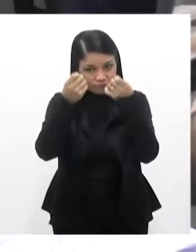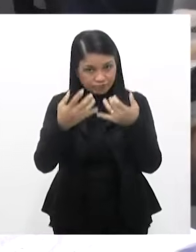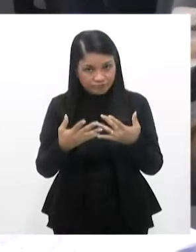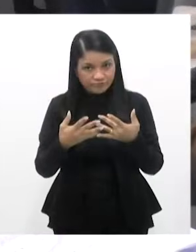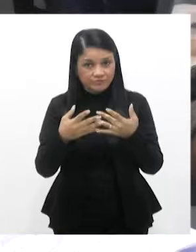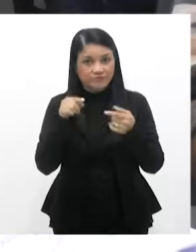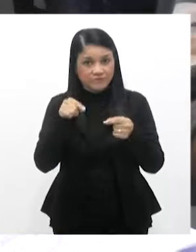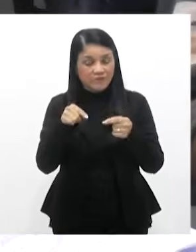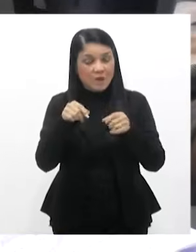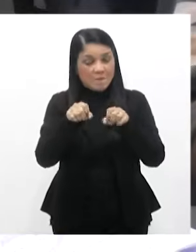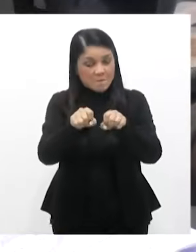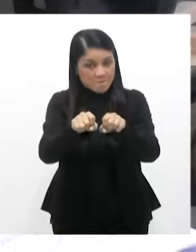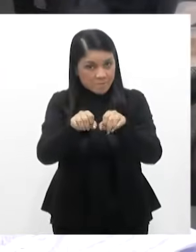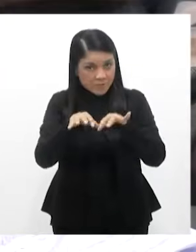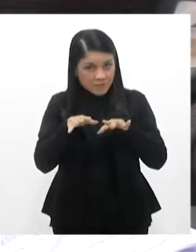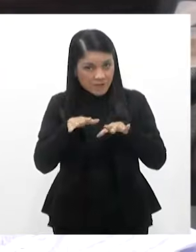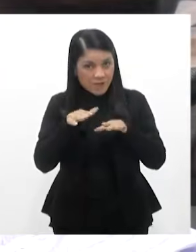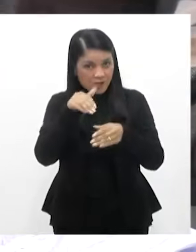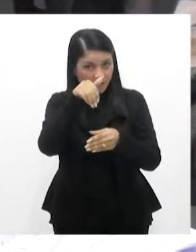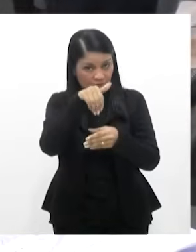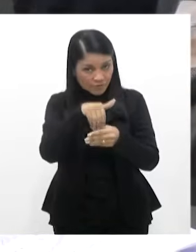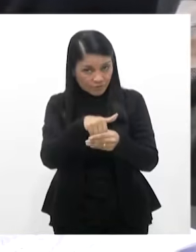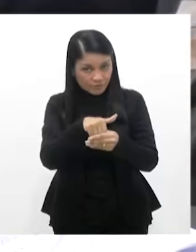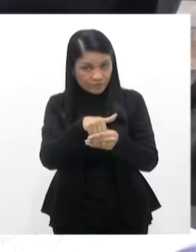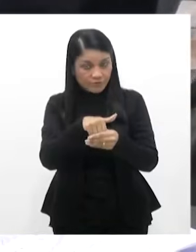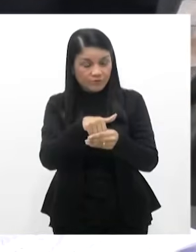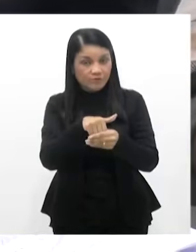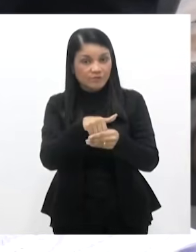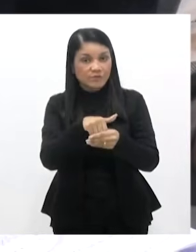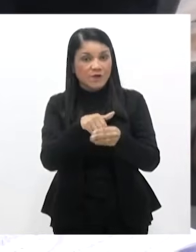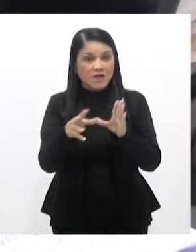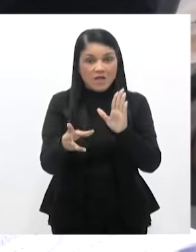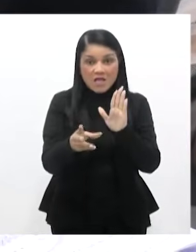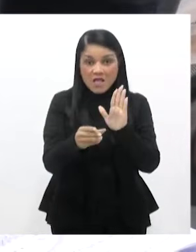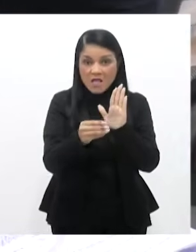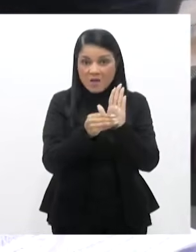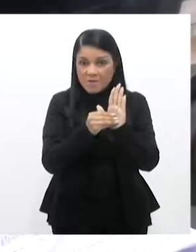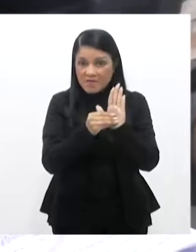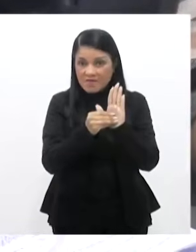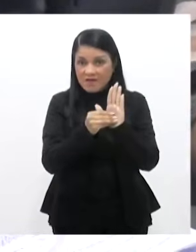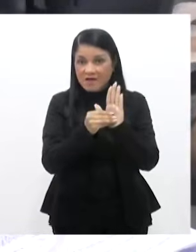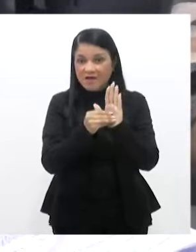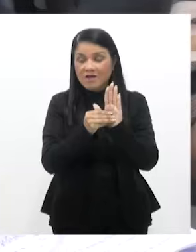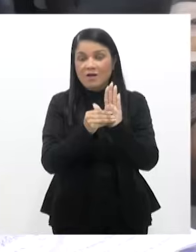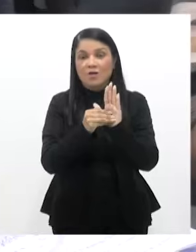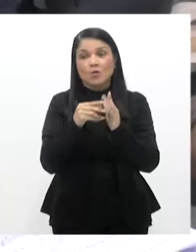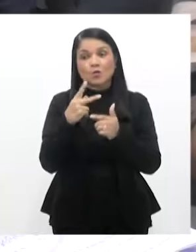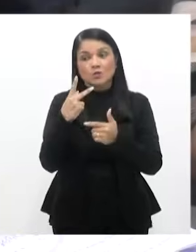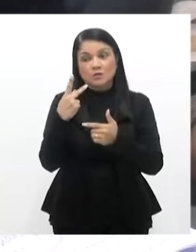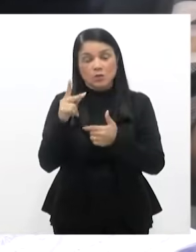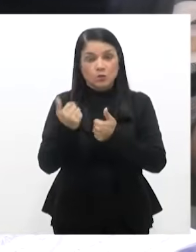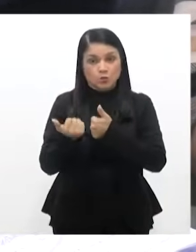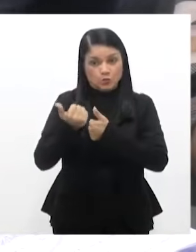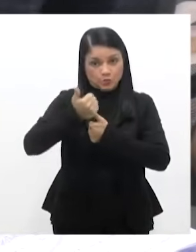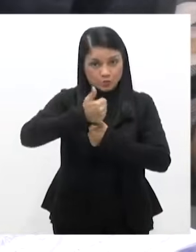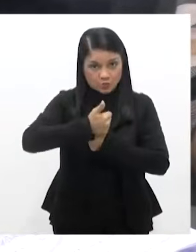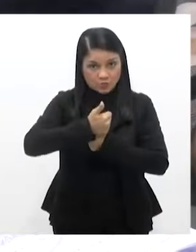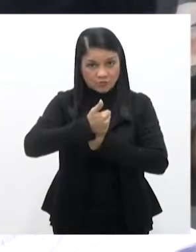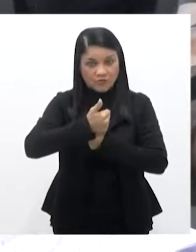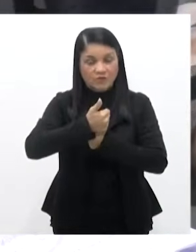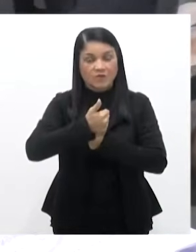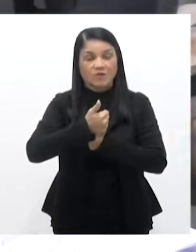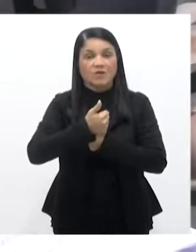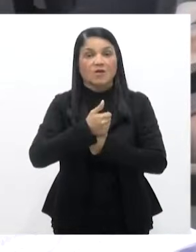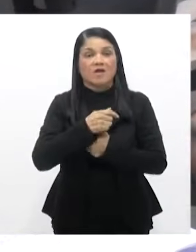quando for a plenário, tem que emendar o seu substitutivo. Perfeito. Que muitos